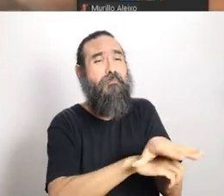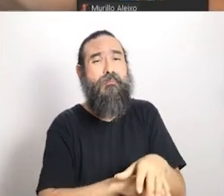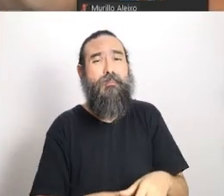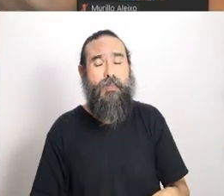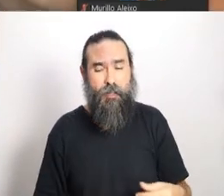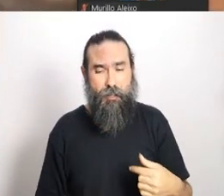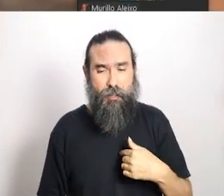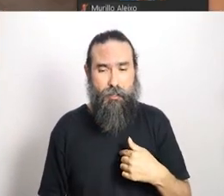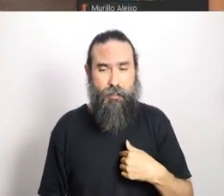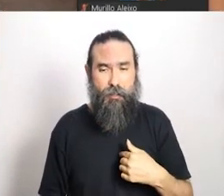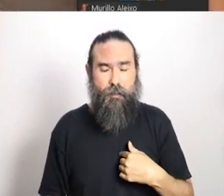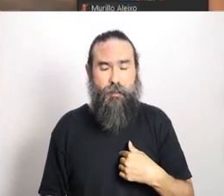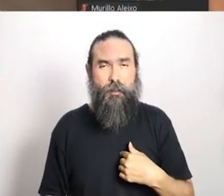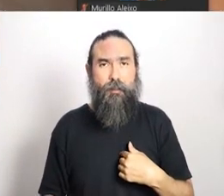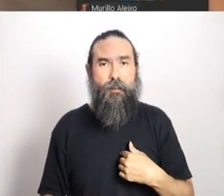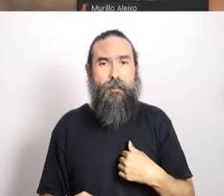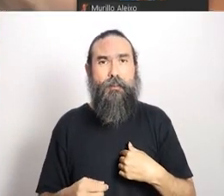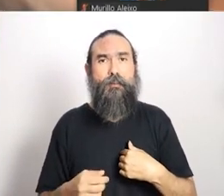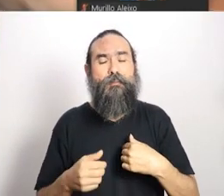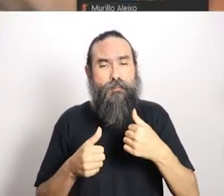valor dele. Isso foi uma das coisas que